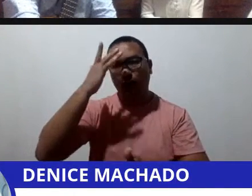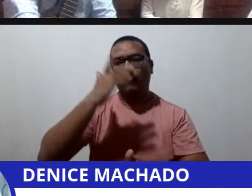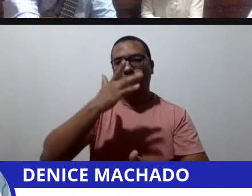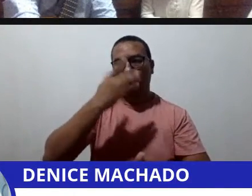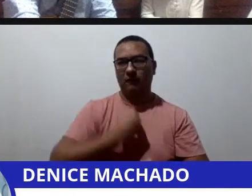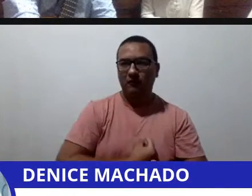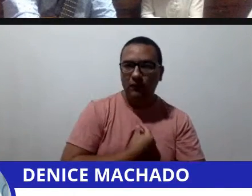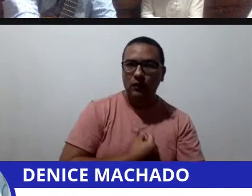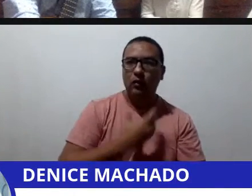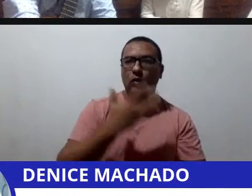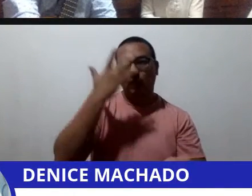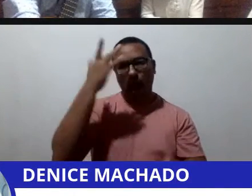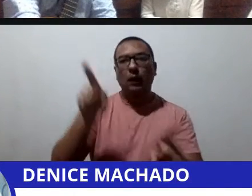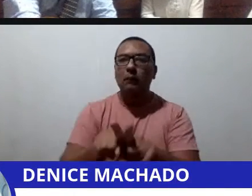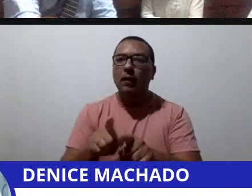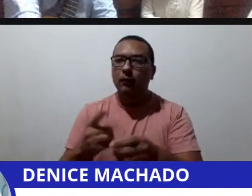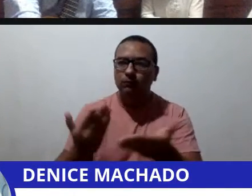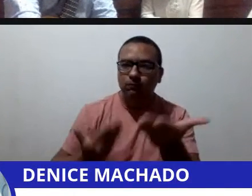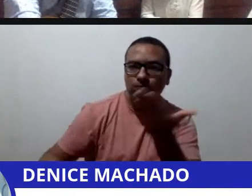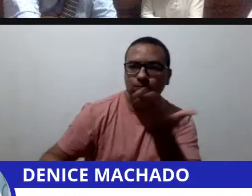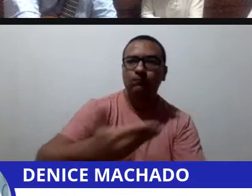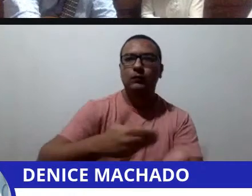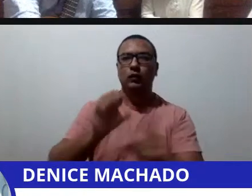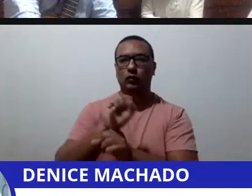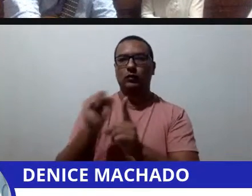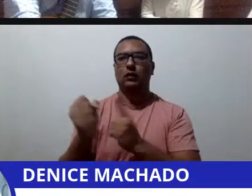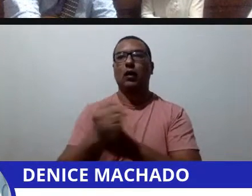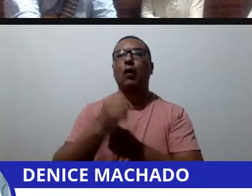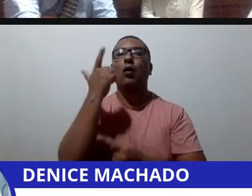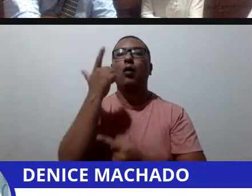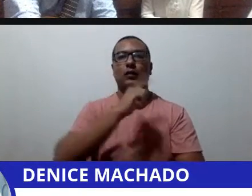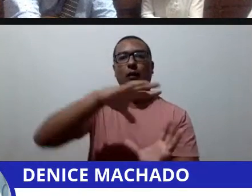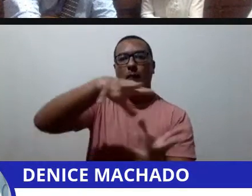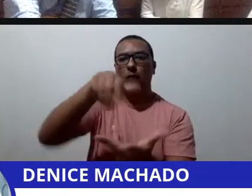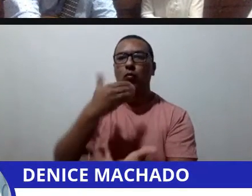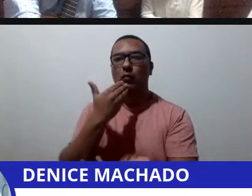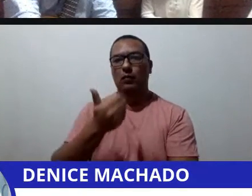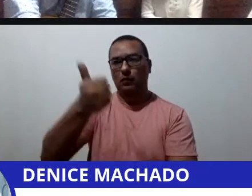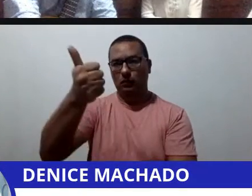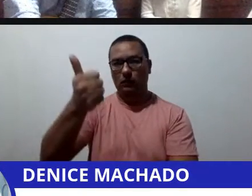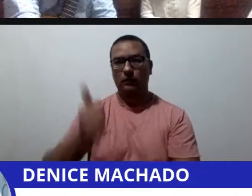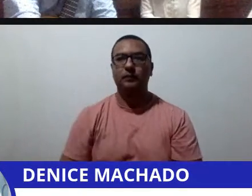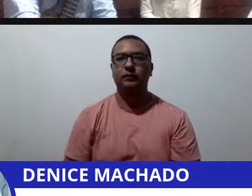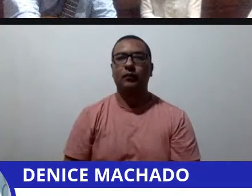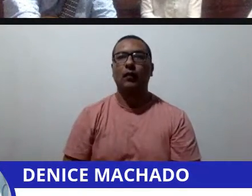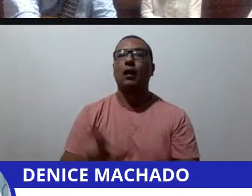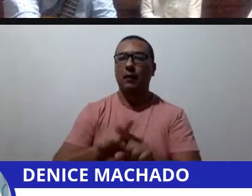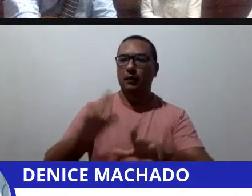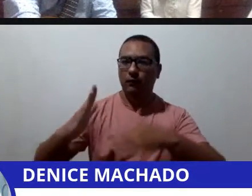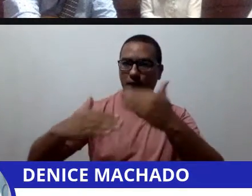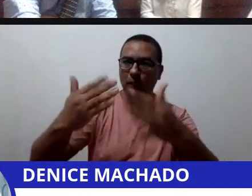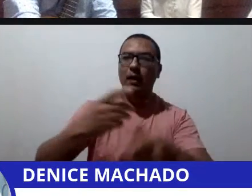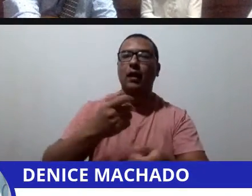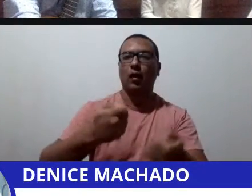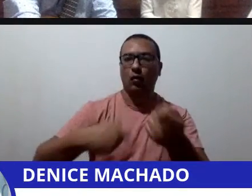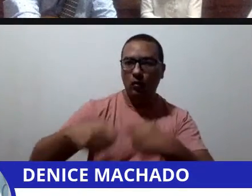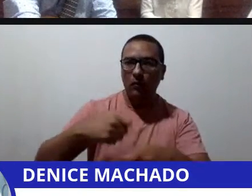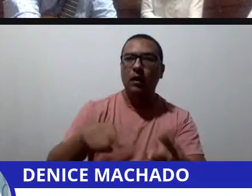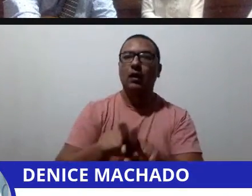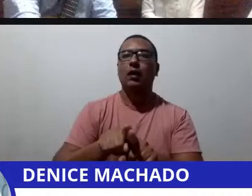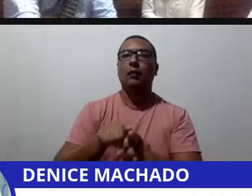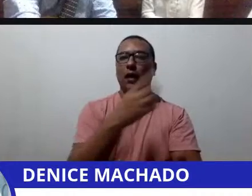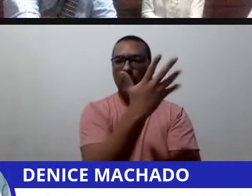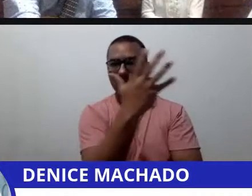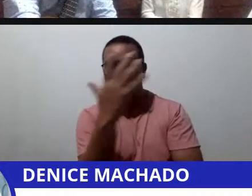essa integração social, para a gente transformar esse mundo mais sustentável, com um desenvolvimento econômico, preservando nosso meio ambiente e